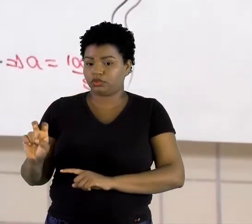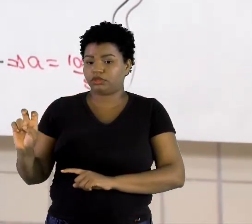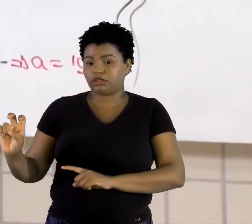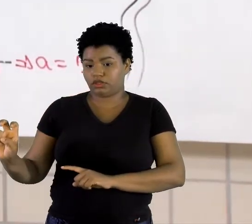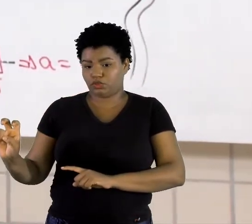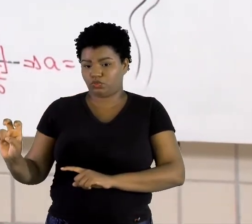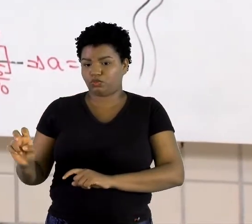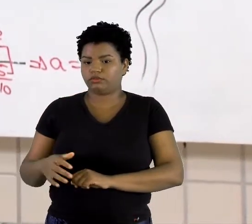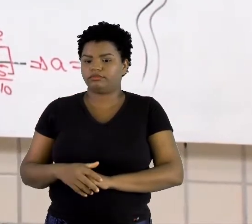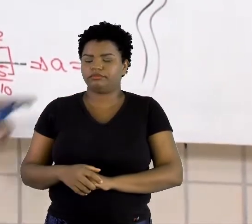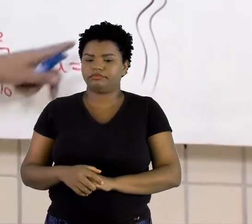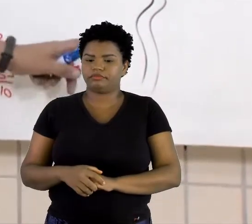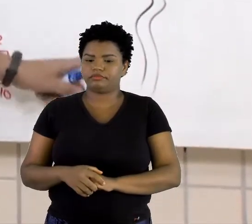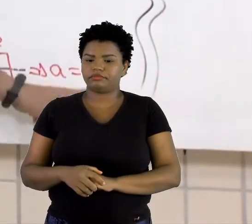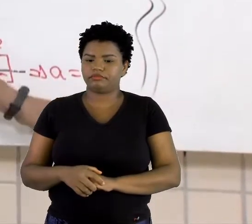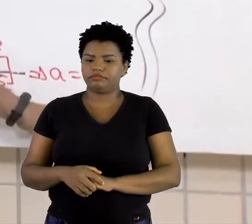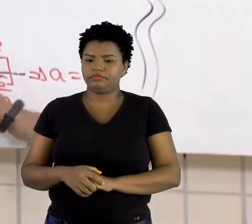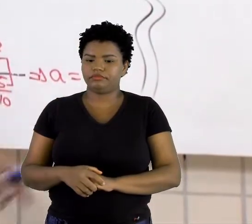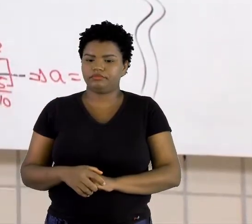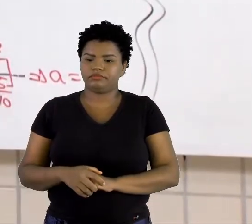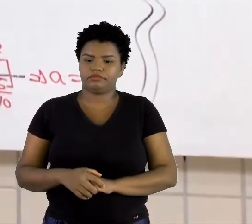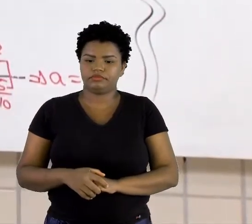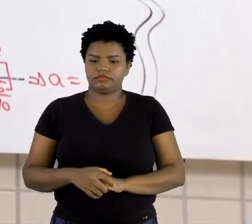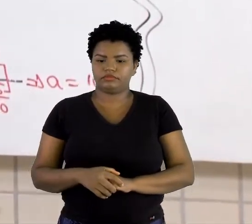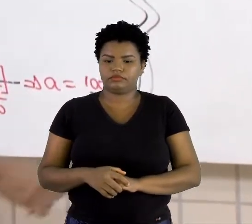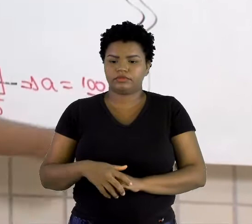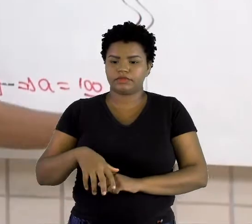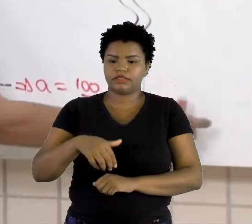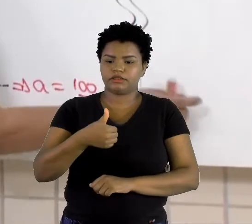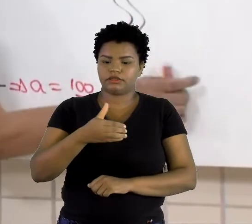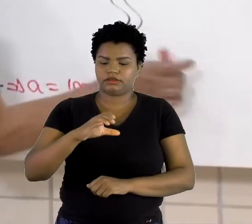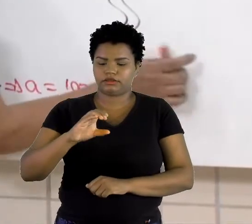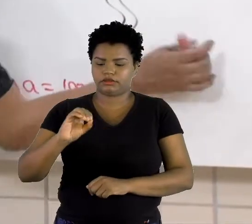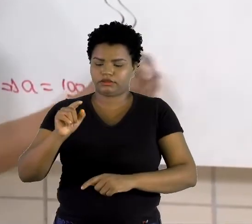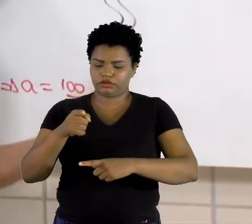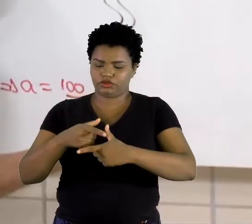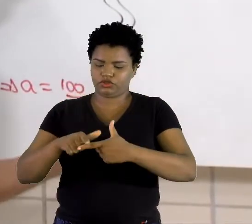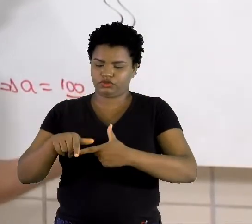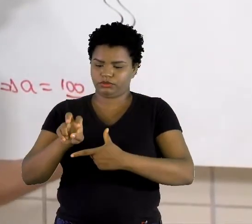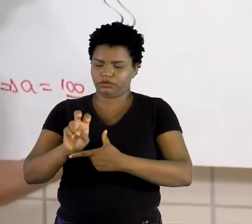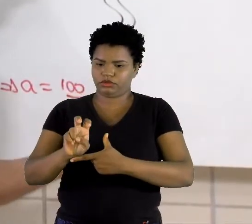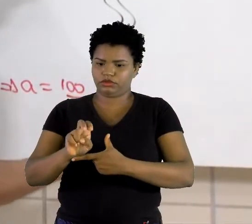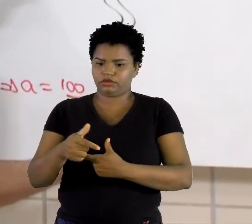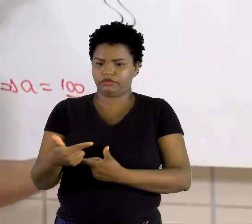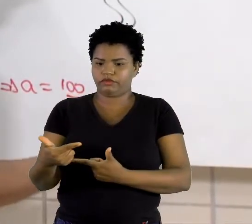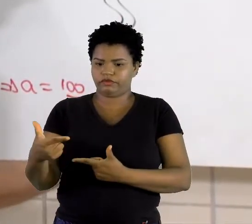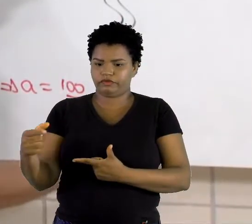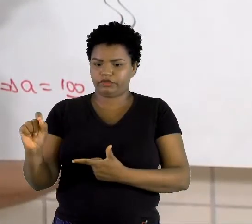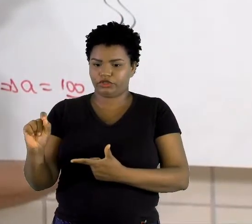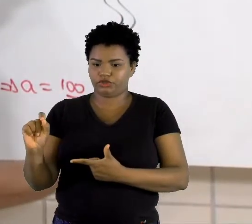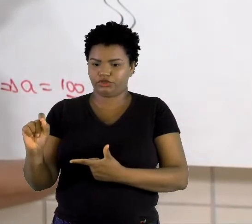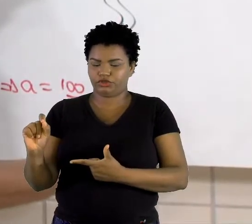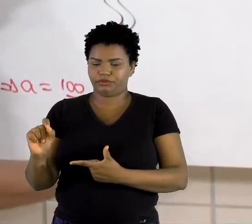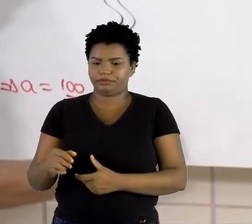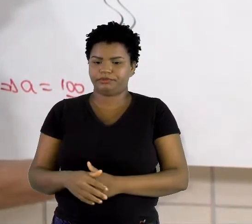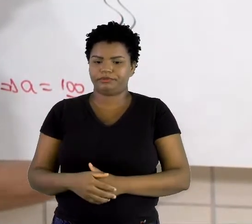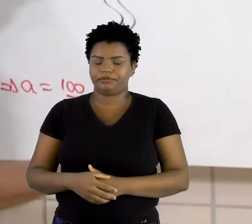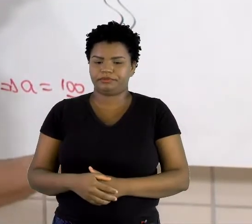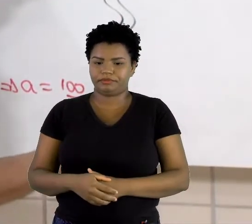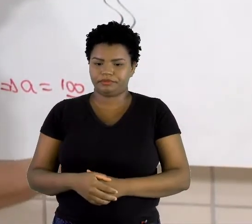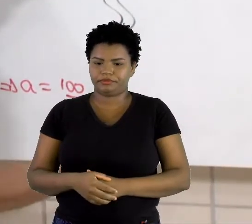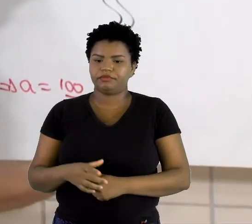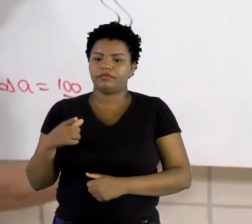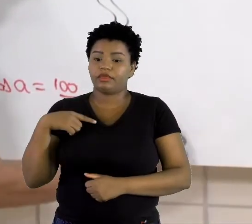5. 100 dividido por 5, 20. Então, nós já temos aqui o valor